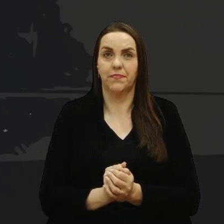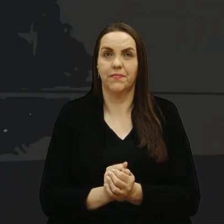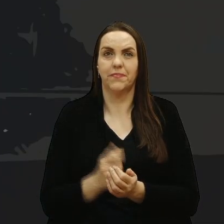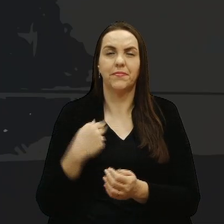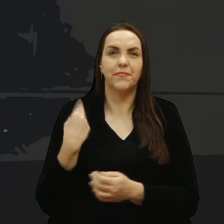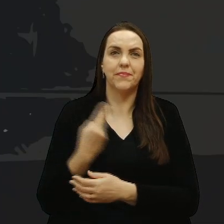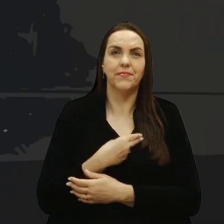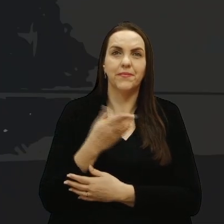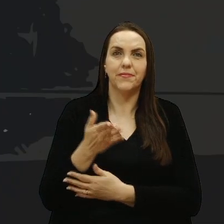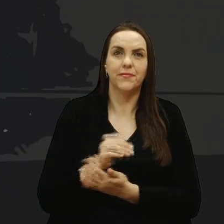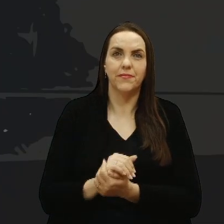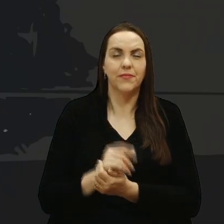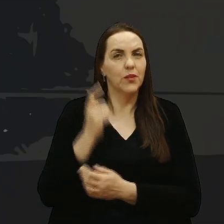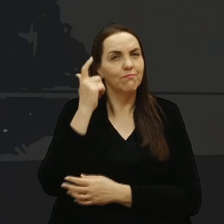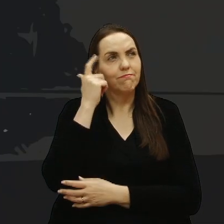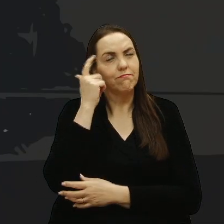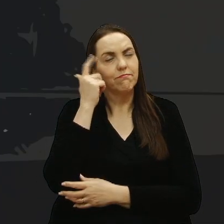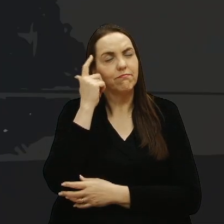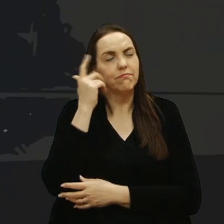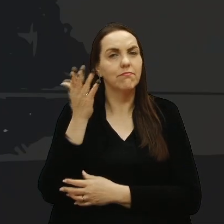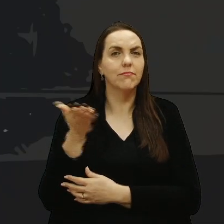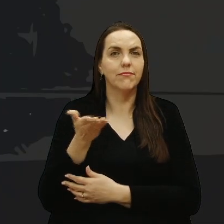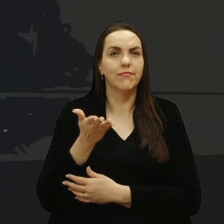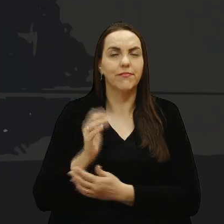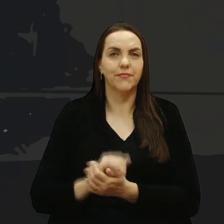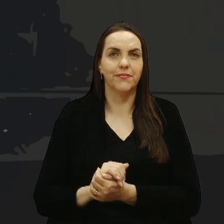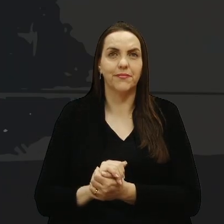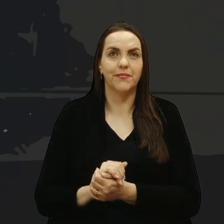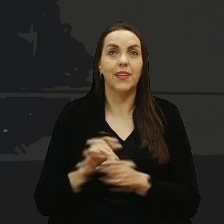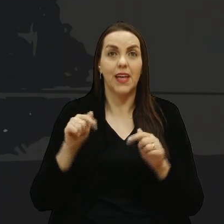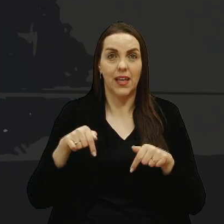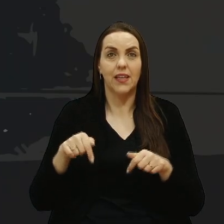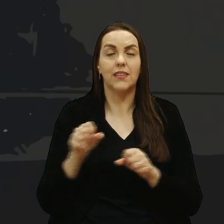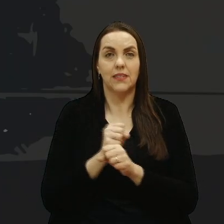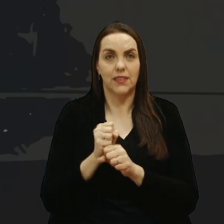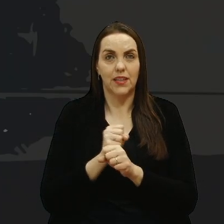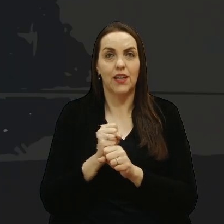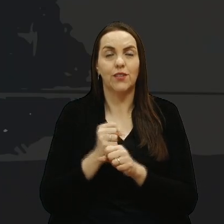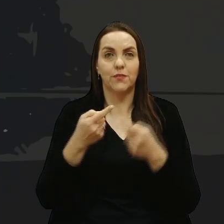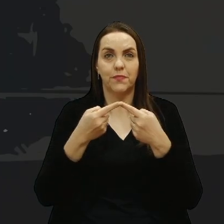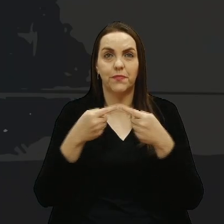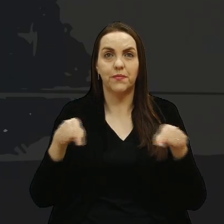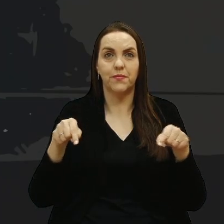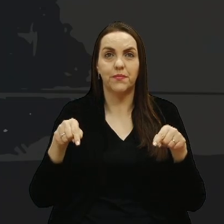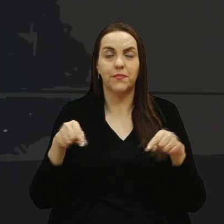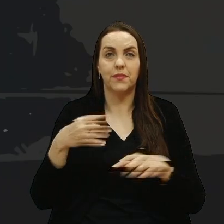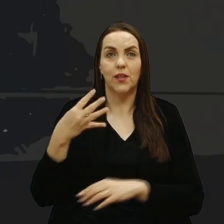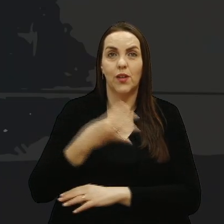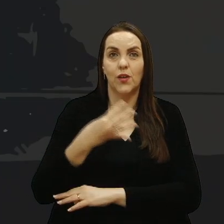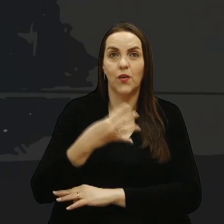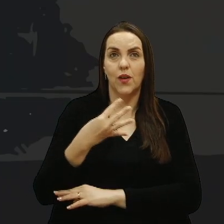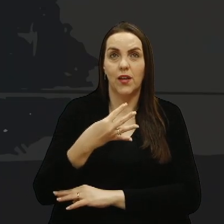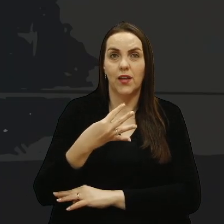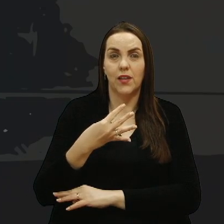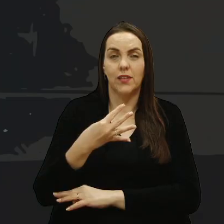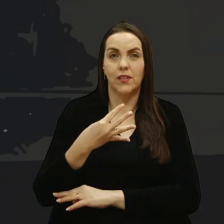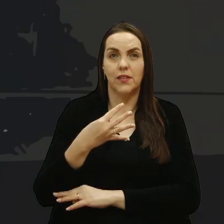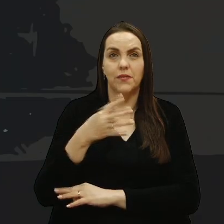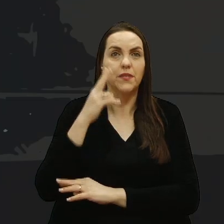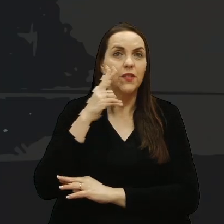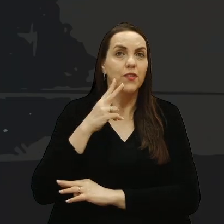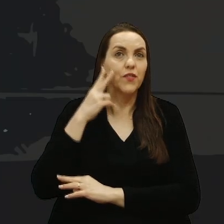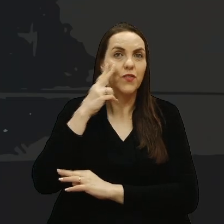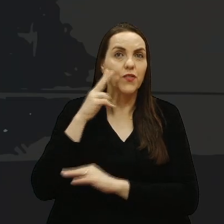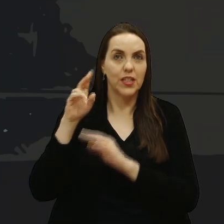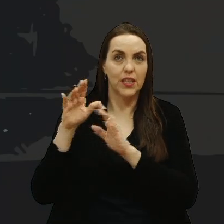eu estava mesmo pensando agora, esse ano, vamos inaugurar a 4ª vinícola